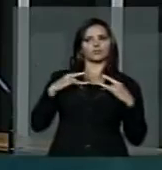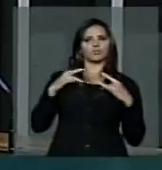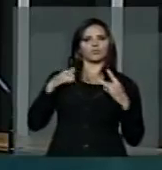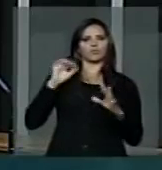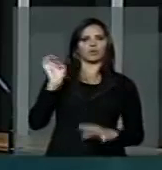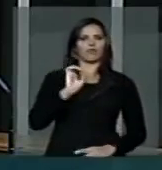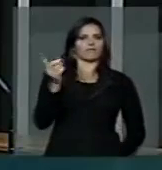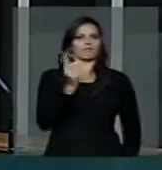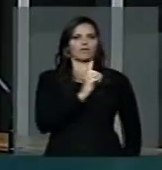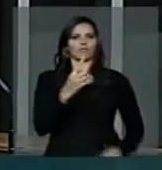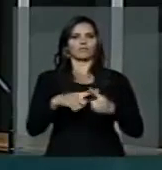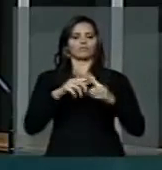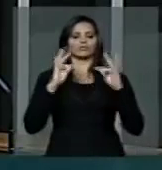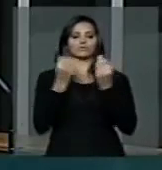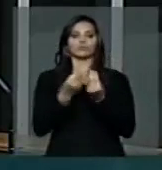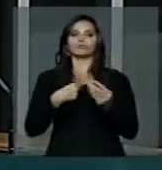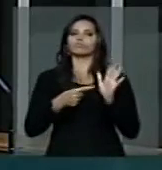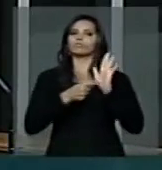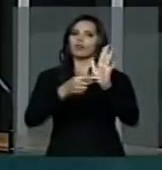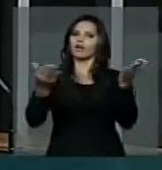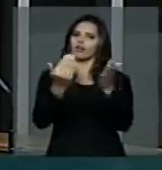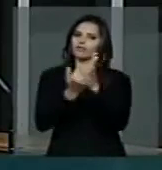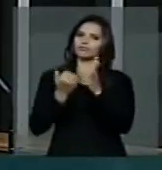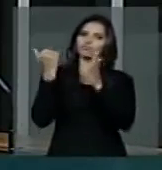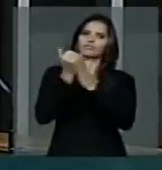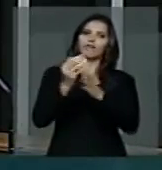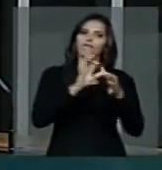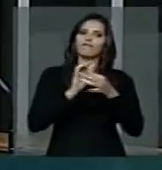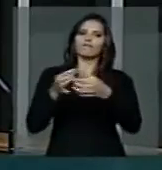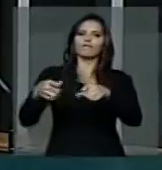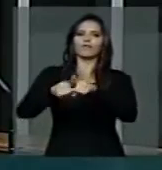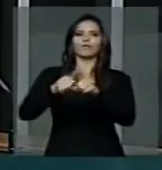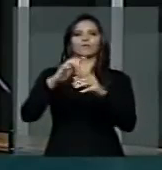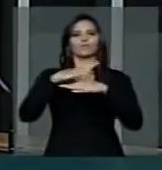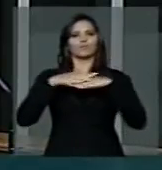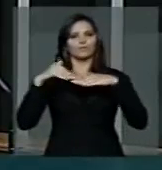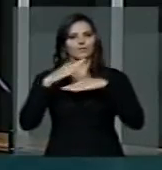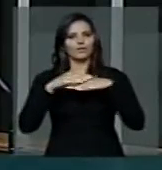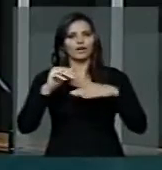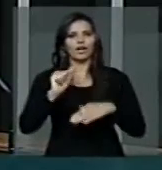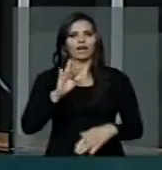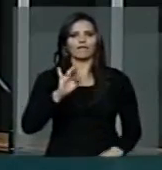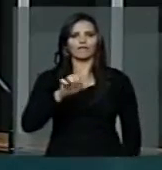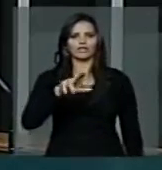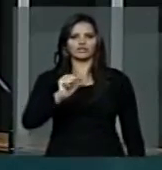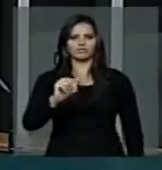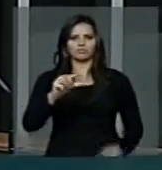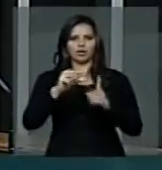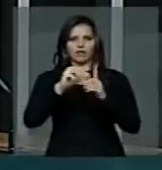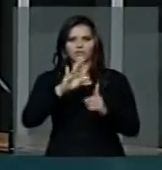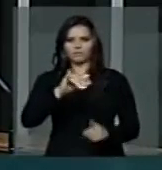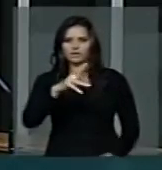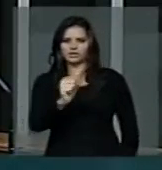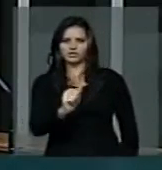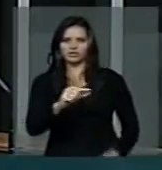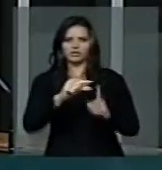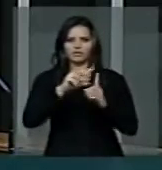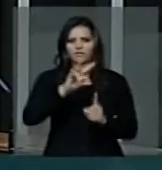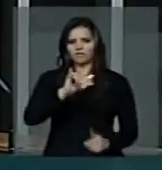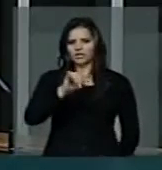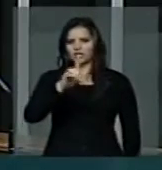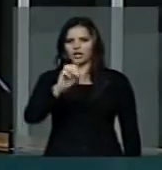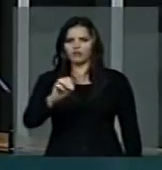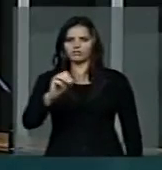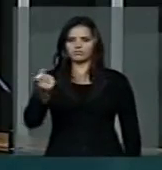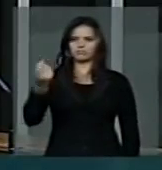para a estabilização e o reconhecimento dos vínculos afetivos. Palavras como bicha, viado, que tantas vezes